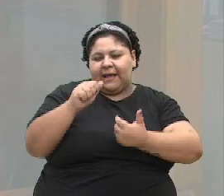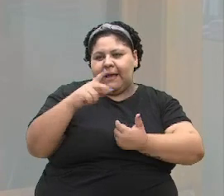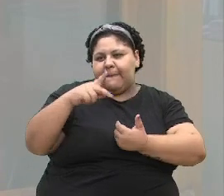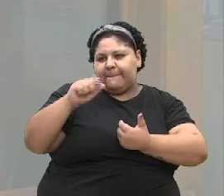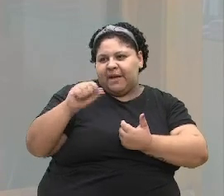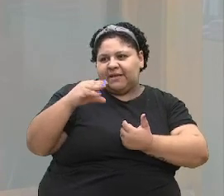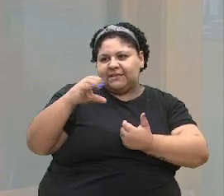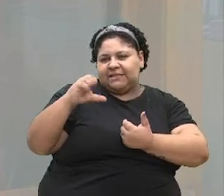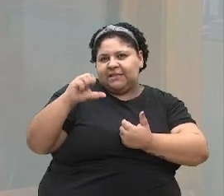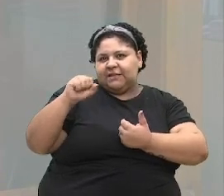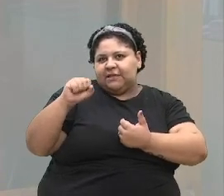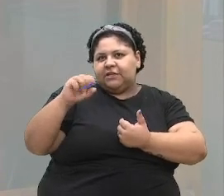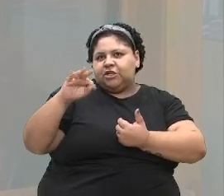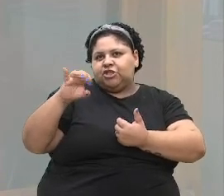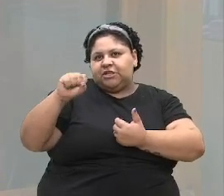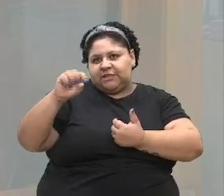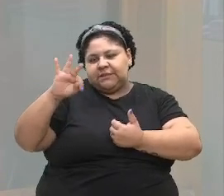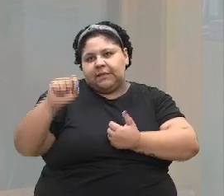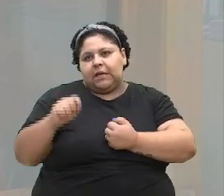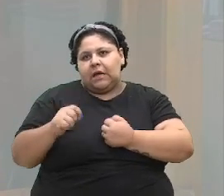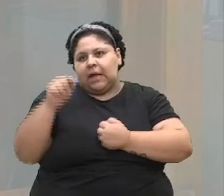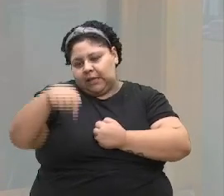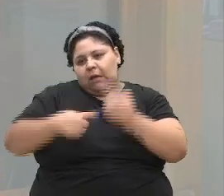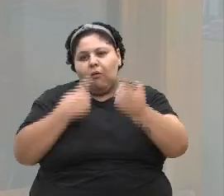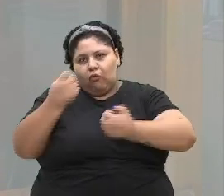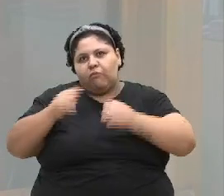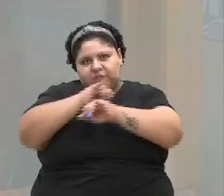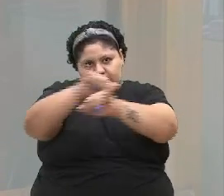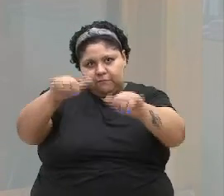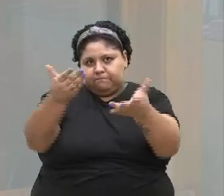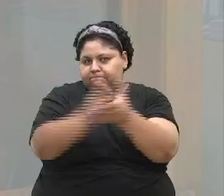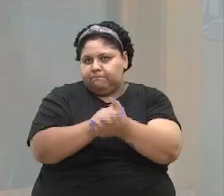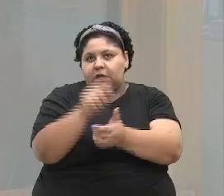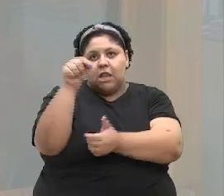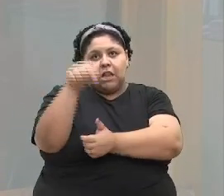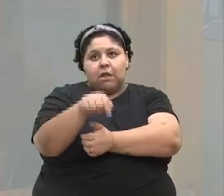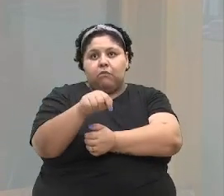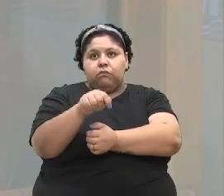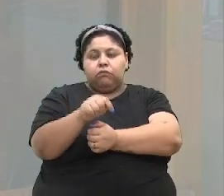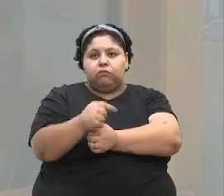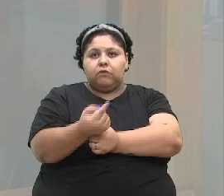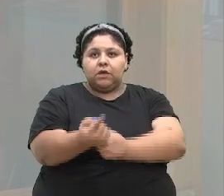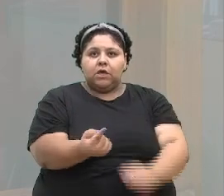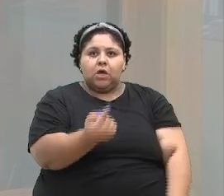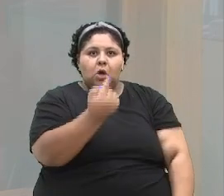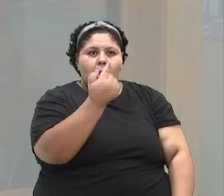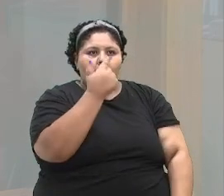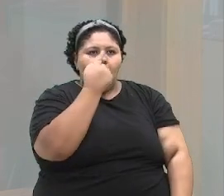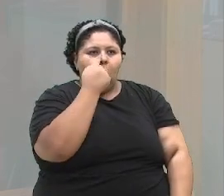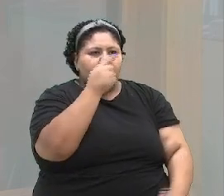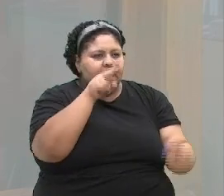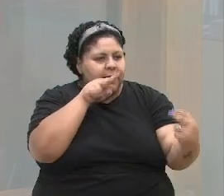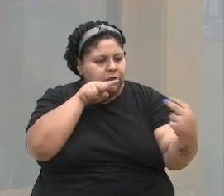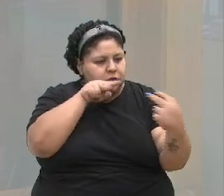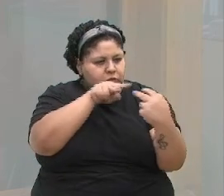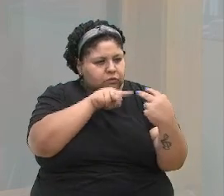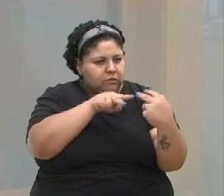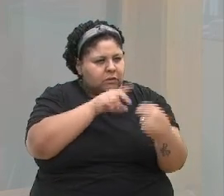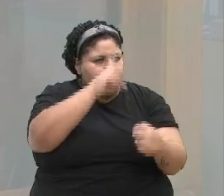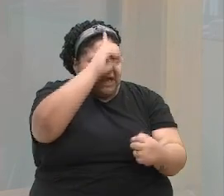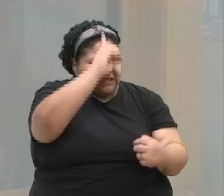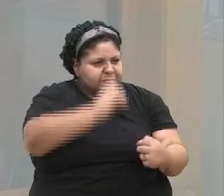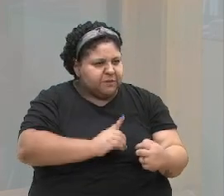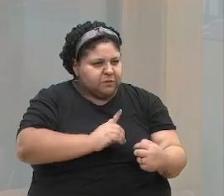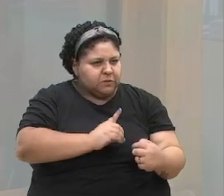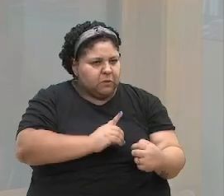alguns pontos, né, a ressaltar. Não fique encarando as pessoas com deficiência. Não